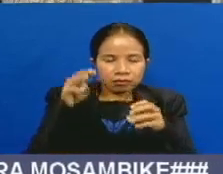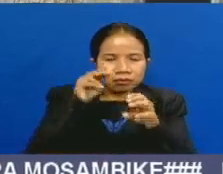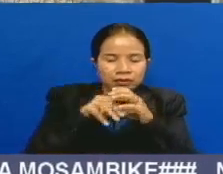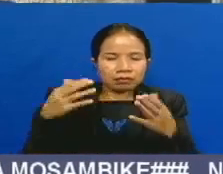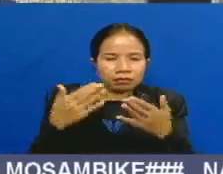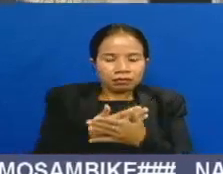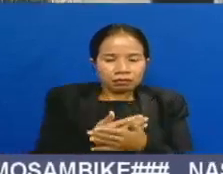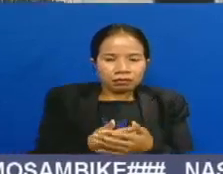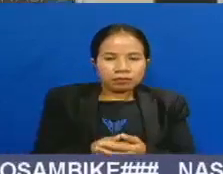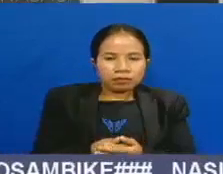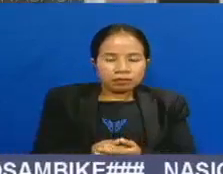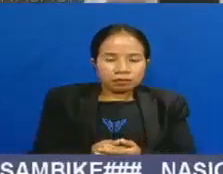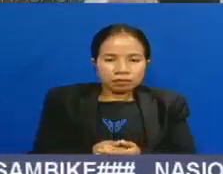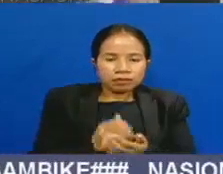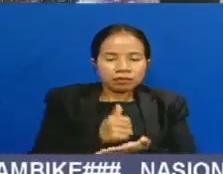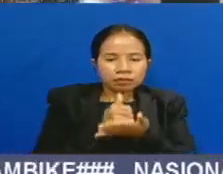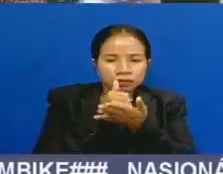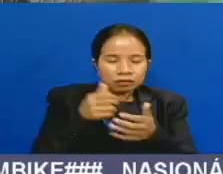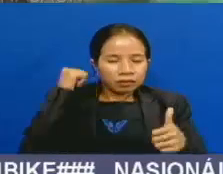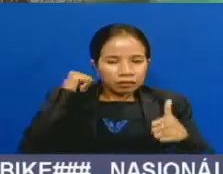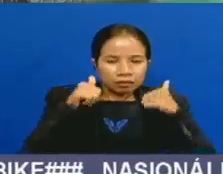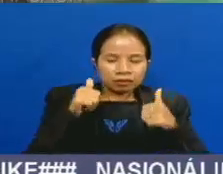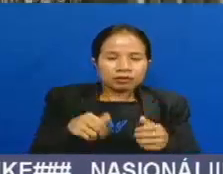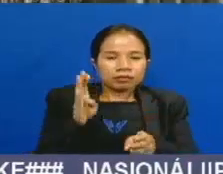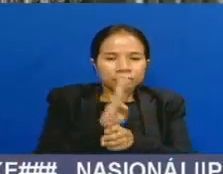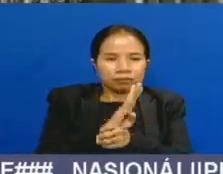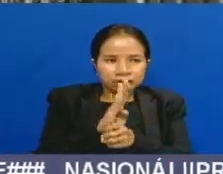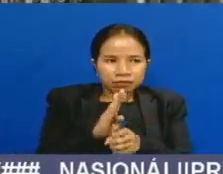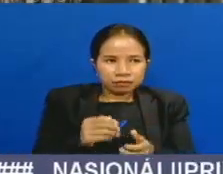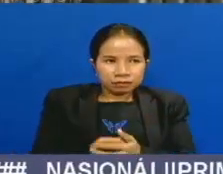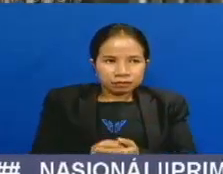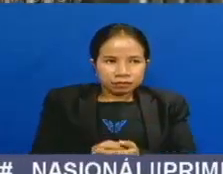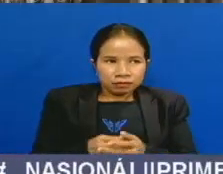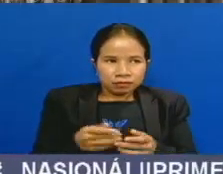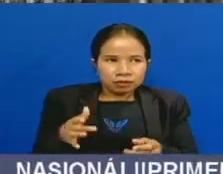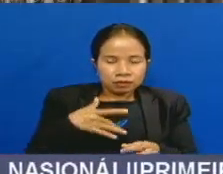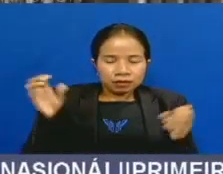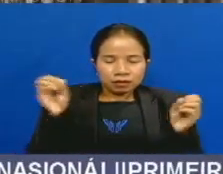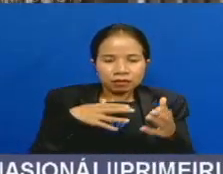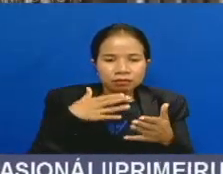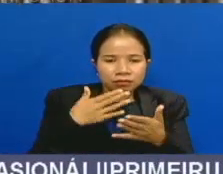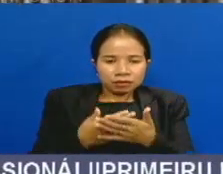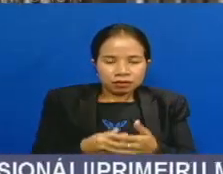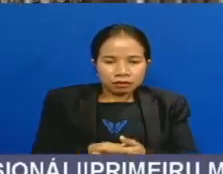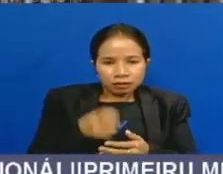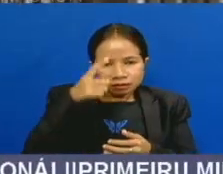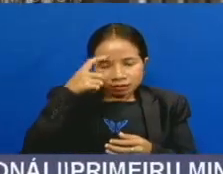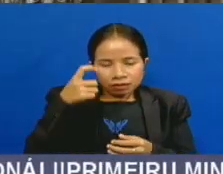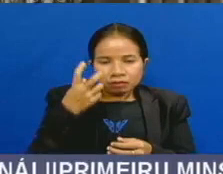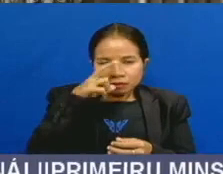Fon Tuanau, onde facilita a atividade de negócio. Não fazem nem la segurança. Tamba